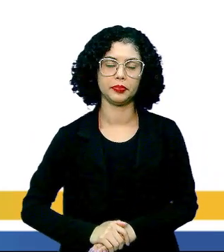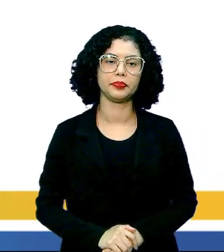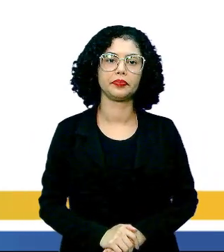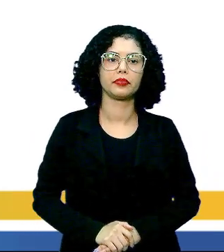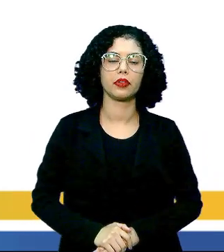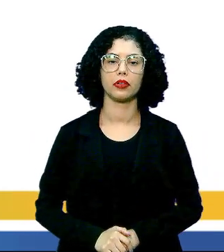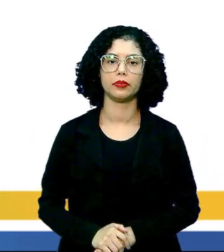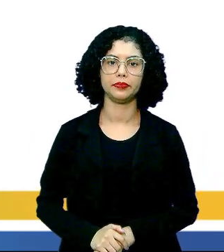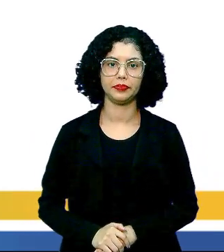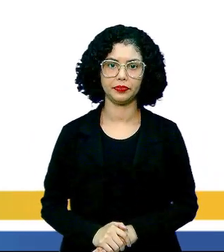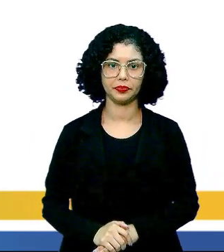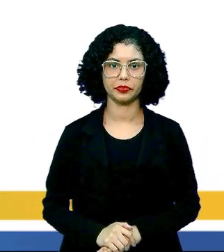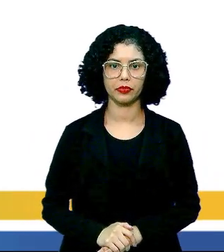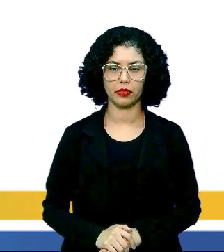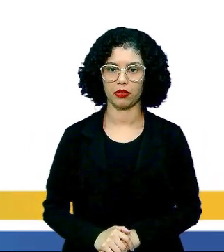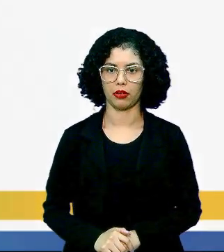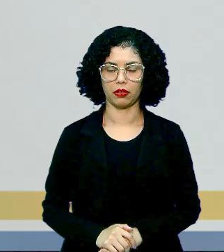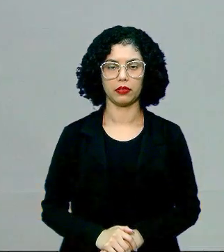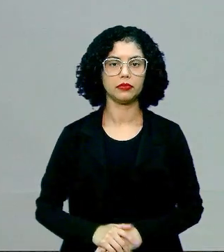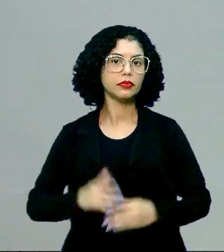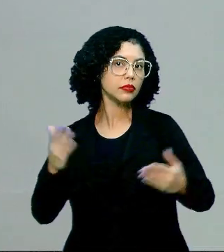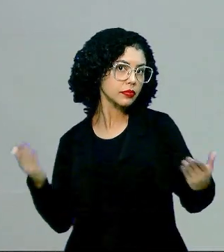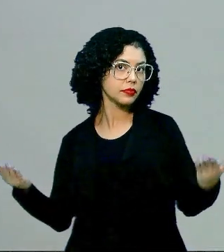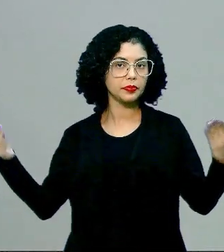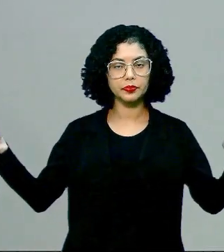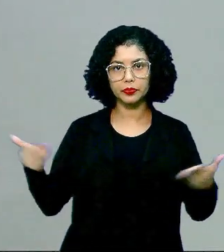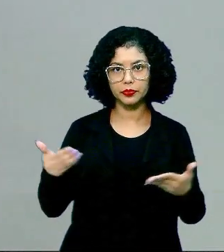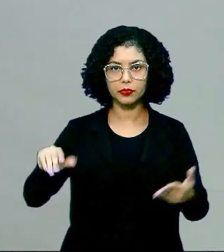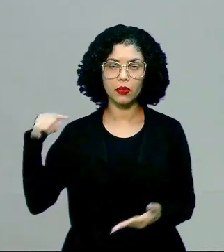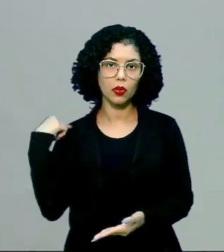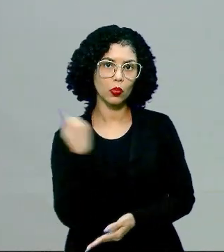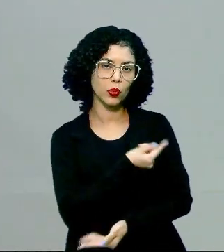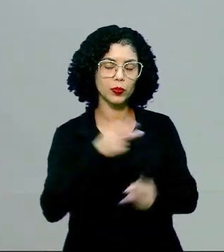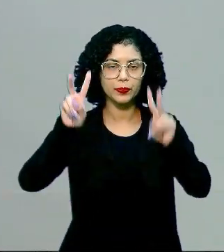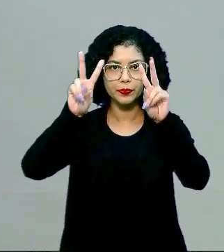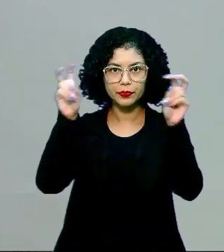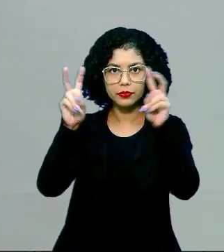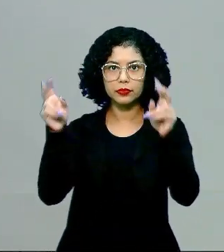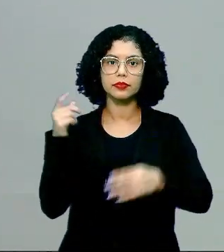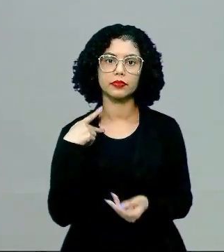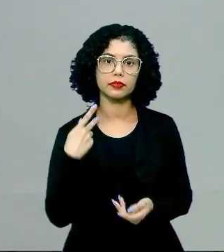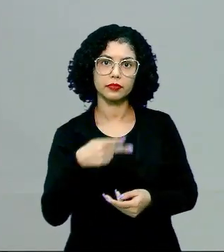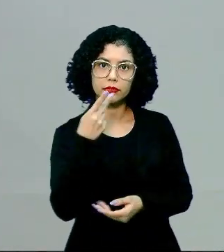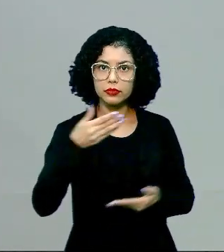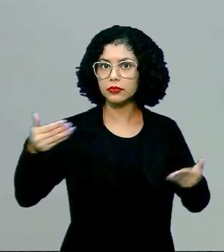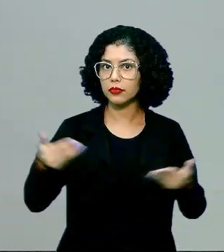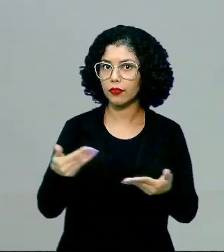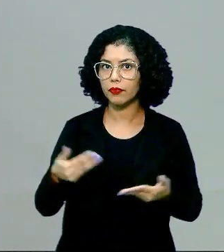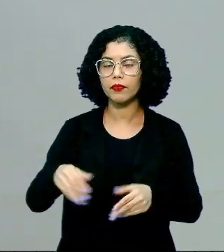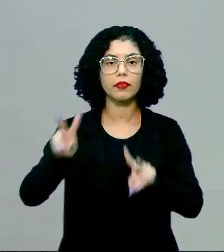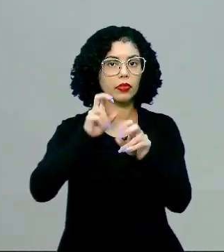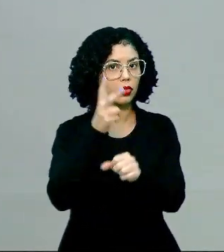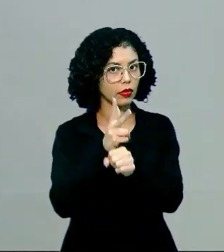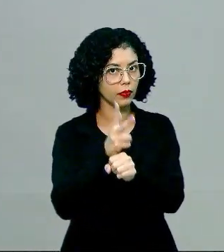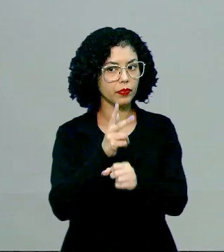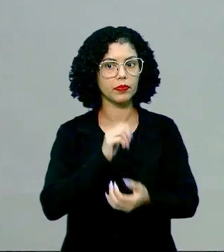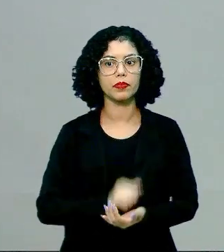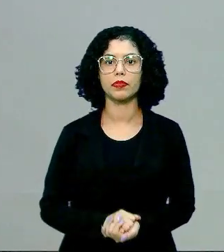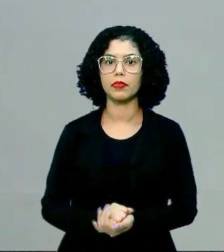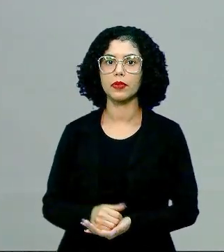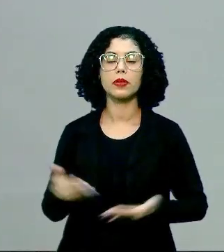primeiro ano do ensino médio. Agora, o tema que nós vamos estar tratando nesta